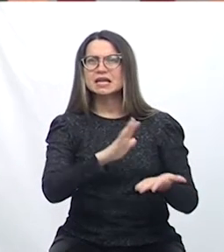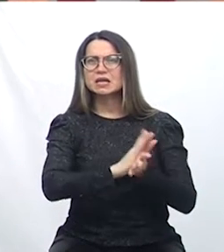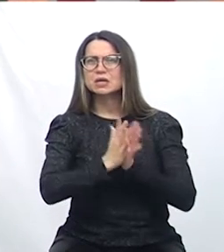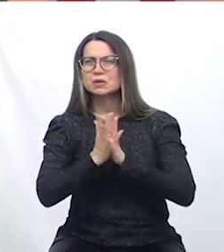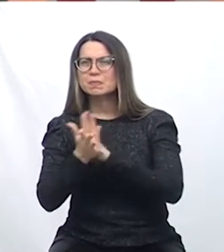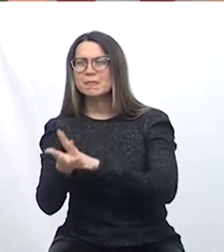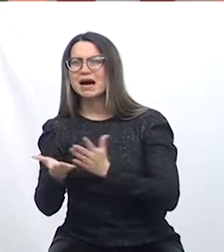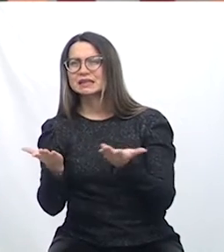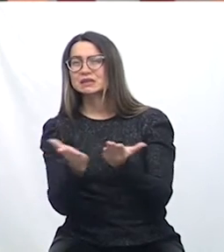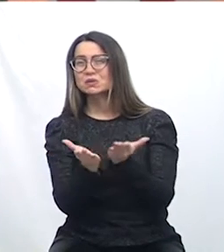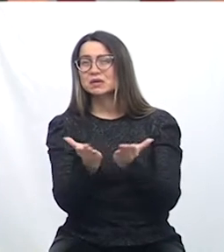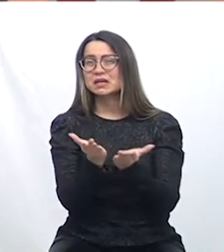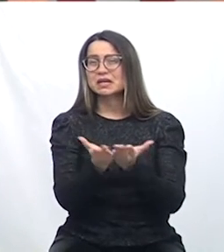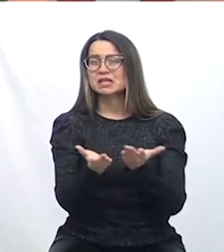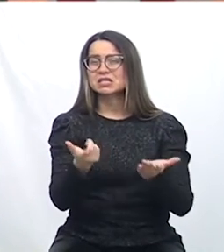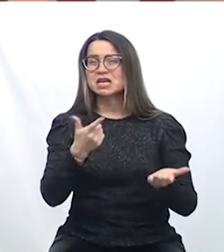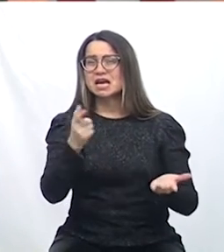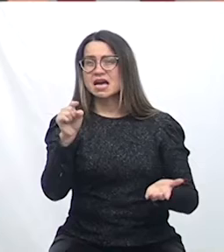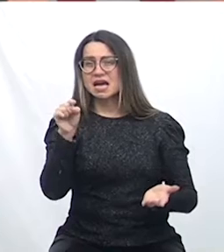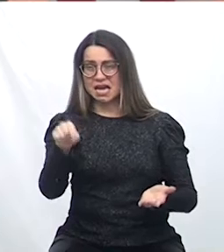Eles